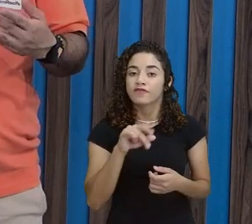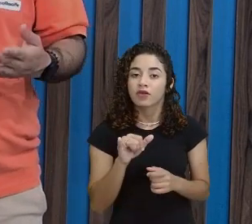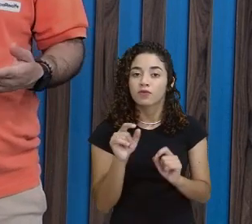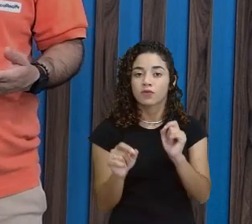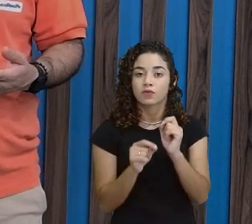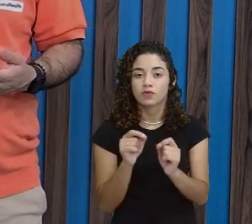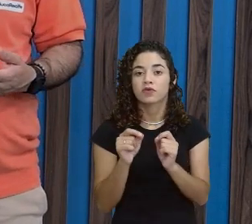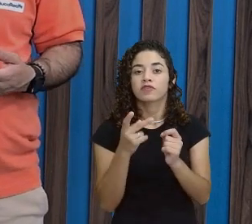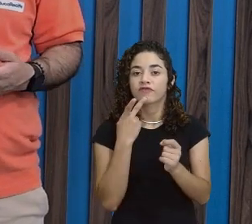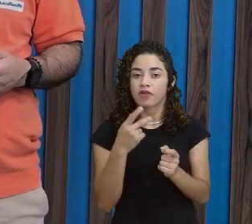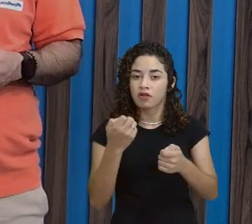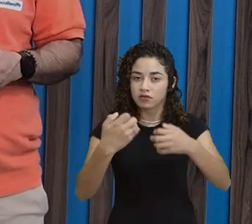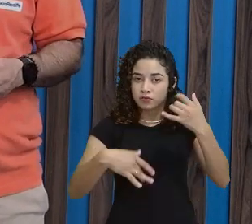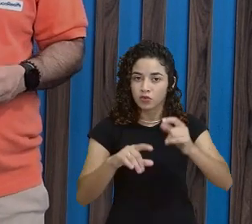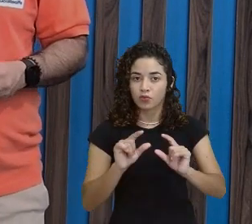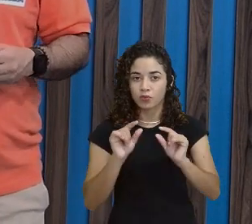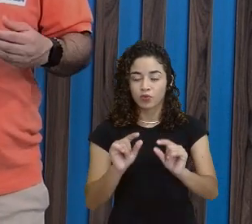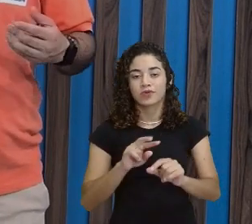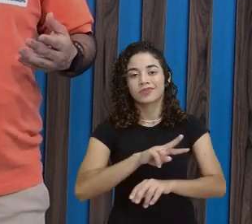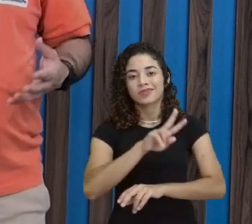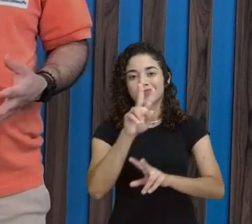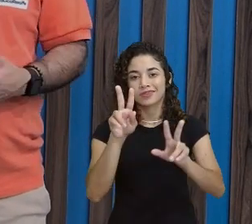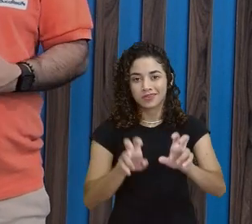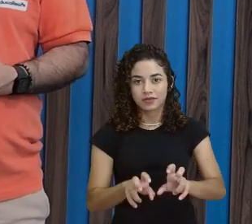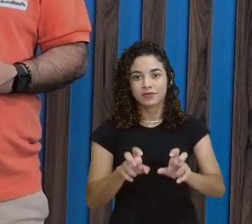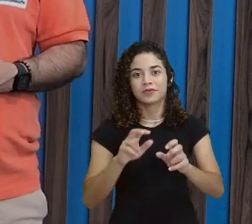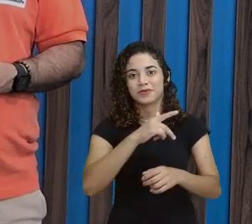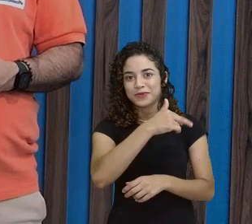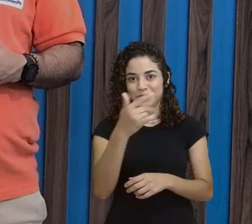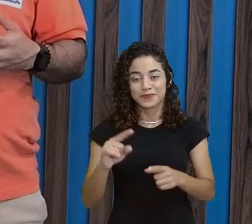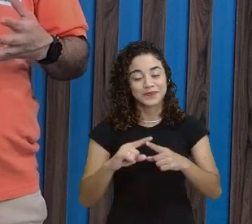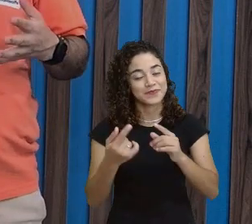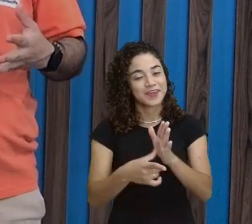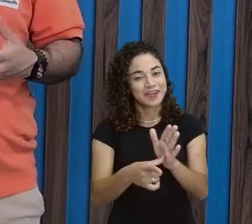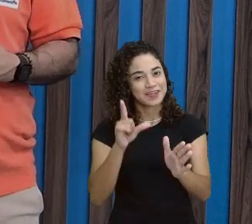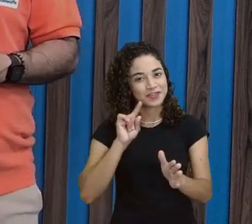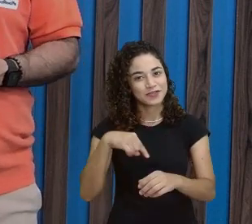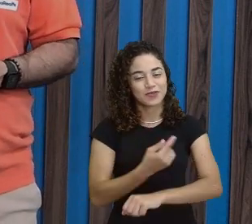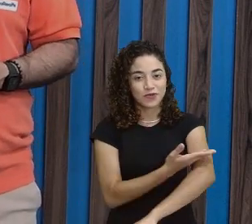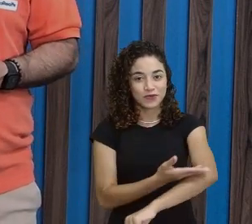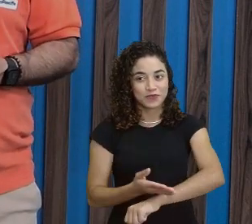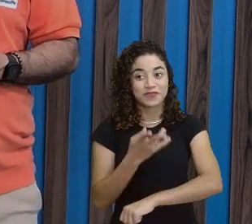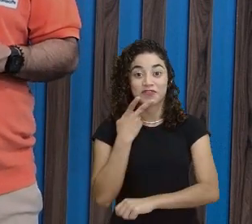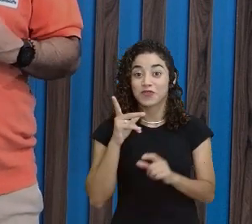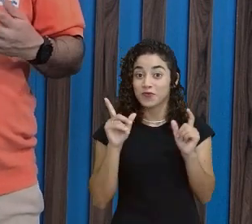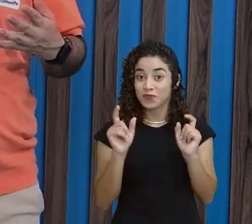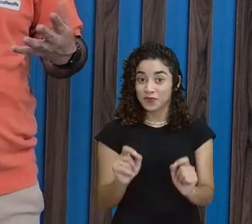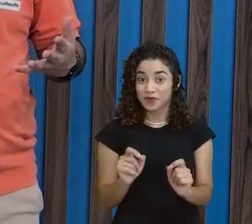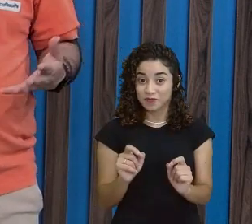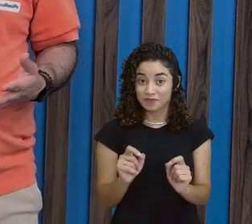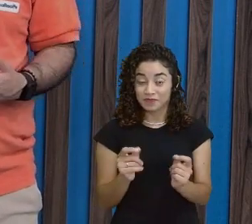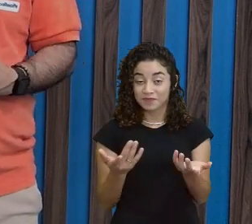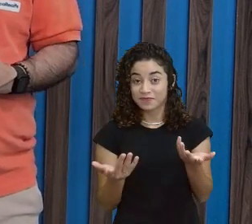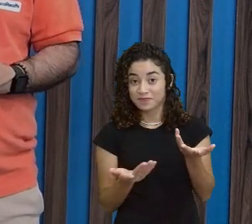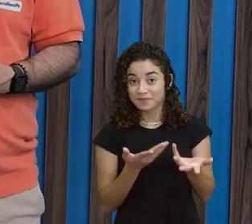a respeito da história do Natal. Mas antes disso, a gente costuma dizer que a gente,